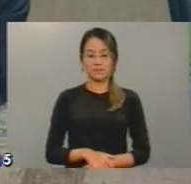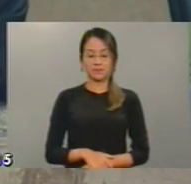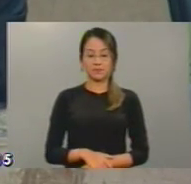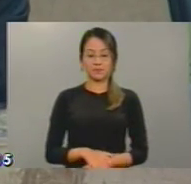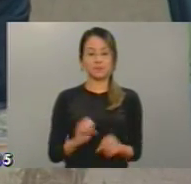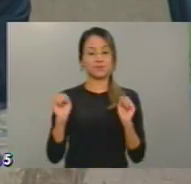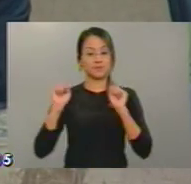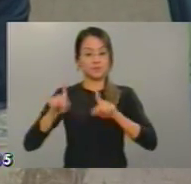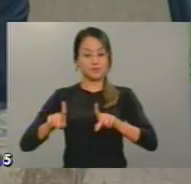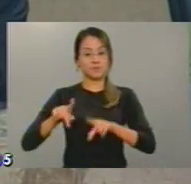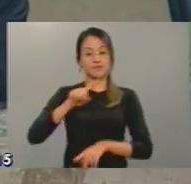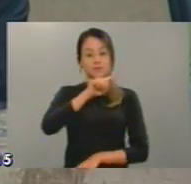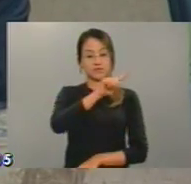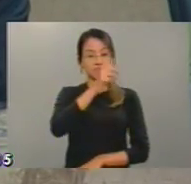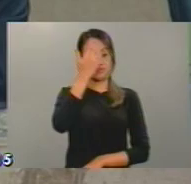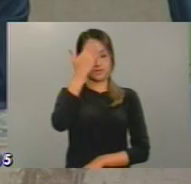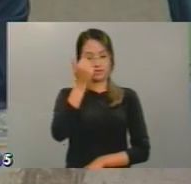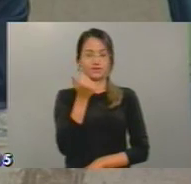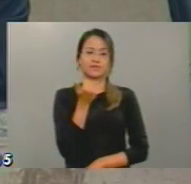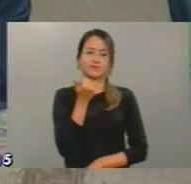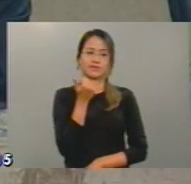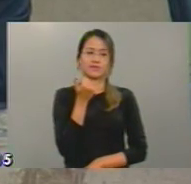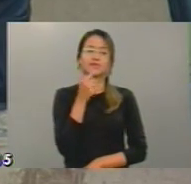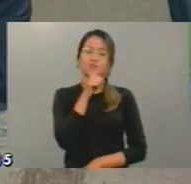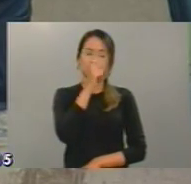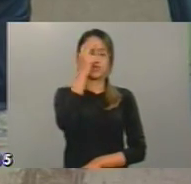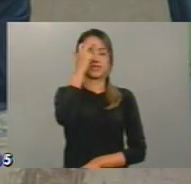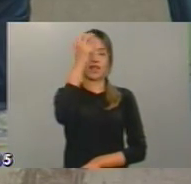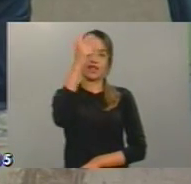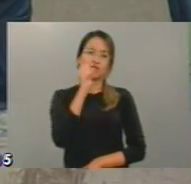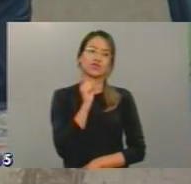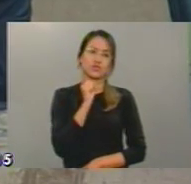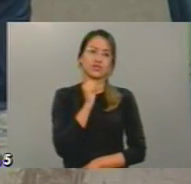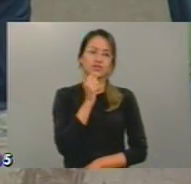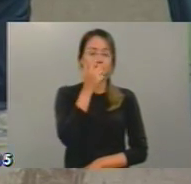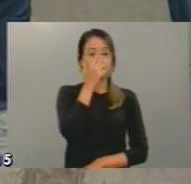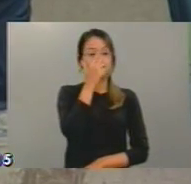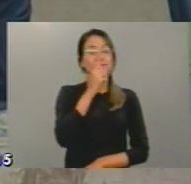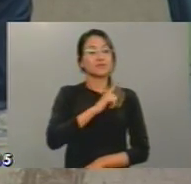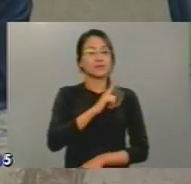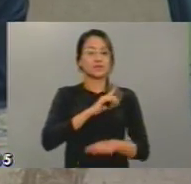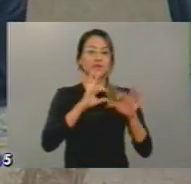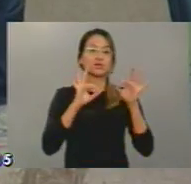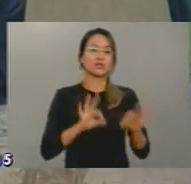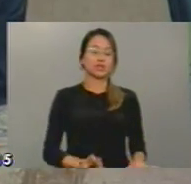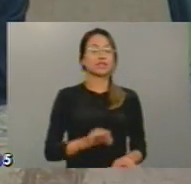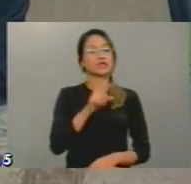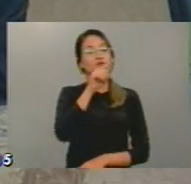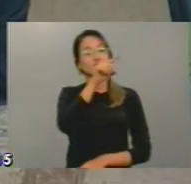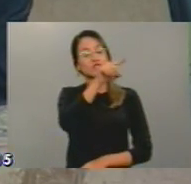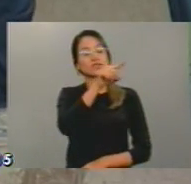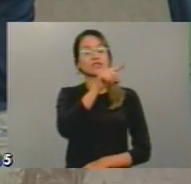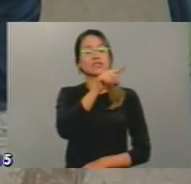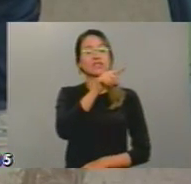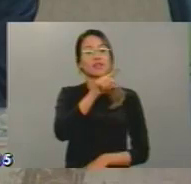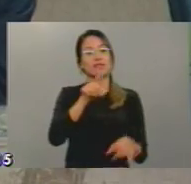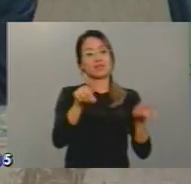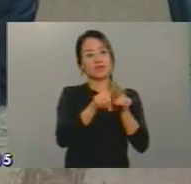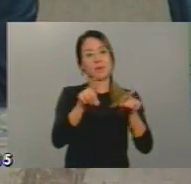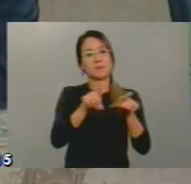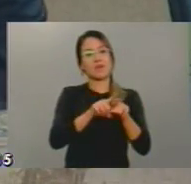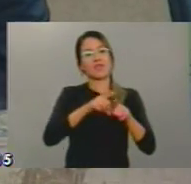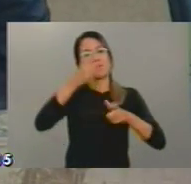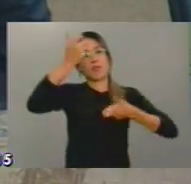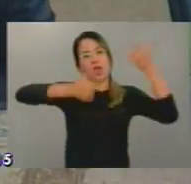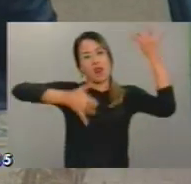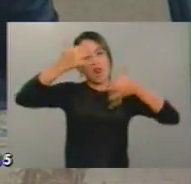Pela inteligência, pela sua capacidade, pelo seu conhecimento, eu tenho certeza absoluta que Vossa Excelência também deve ter levantado a questão